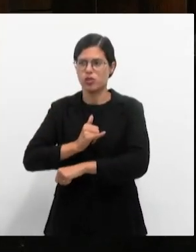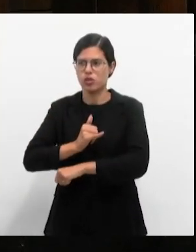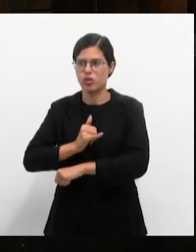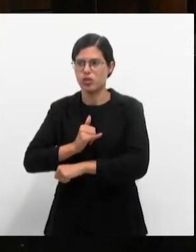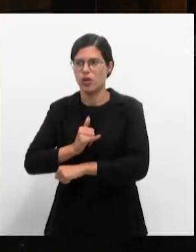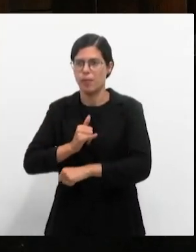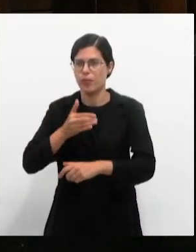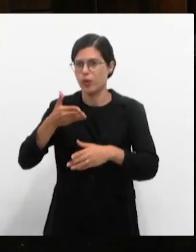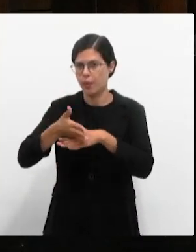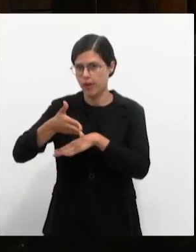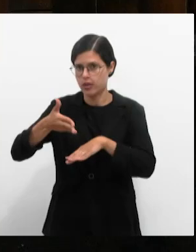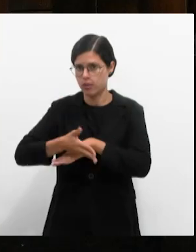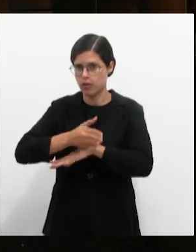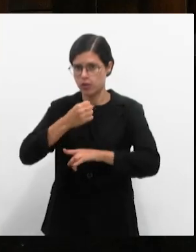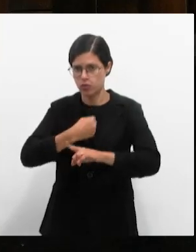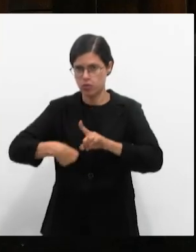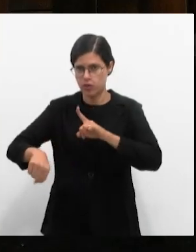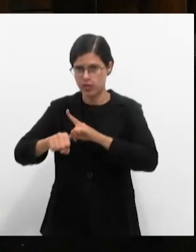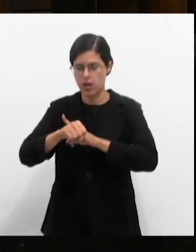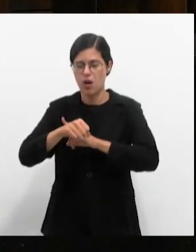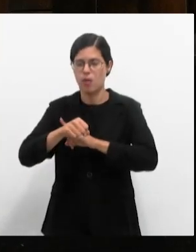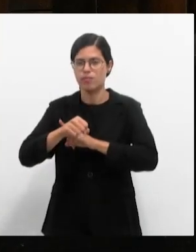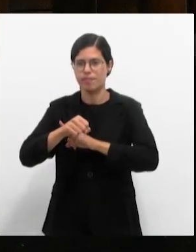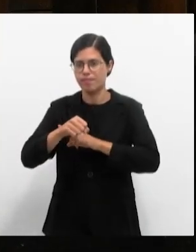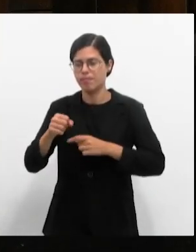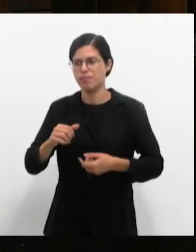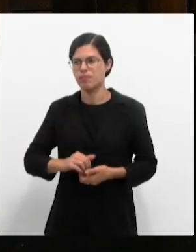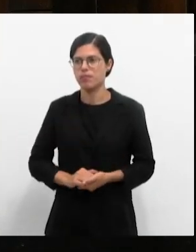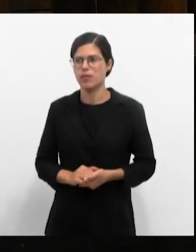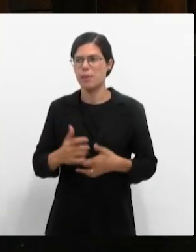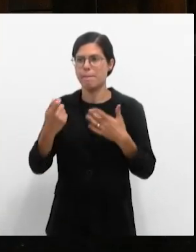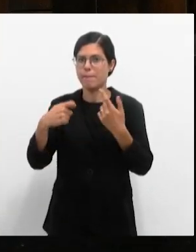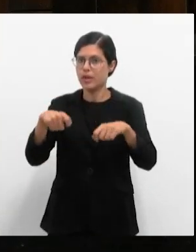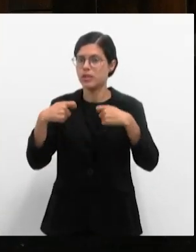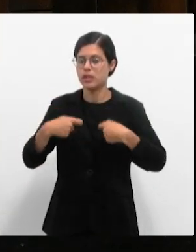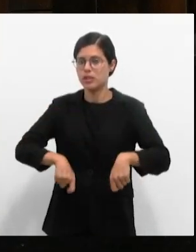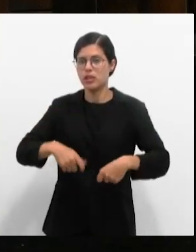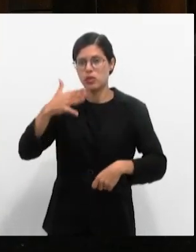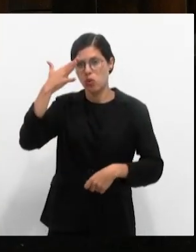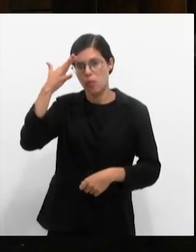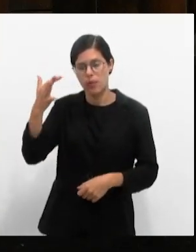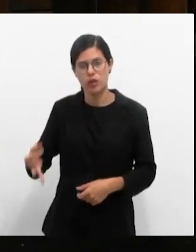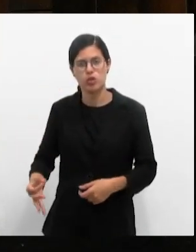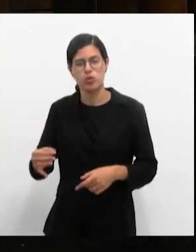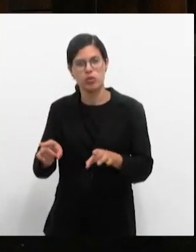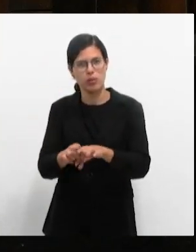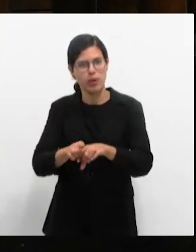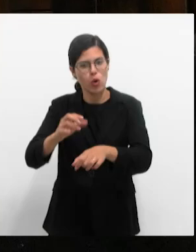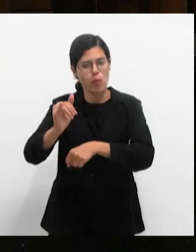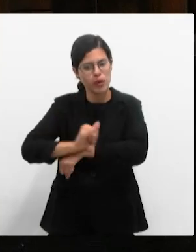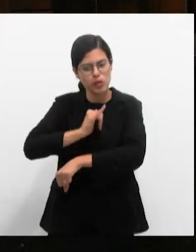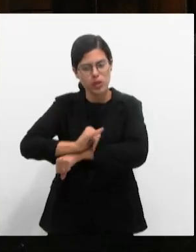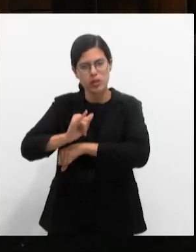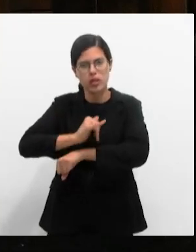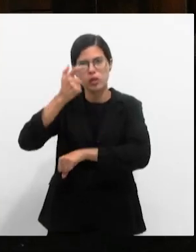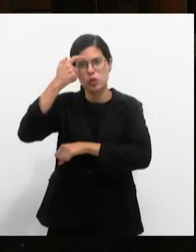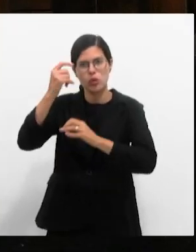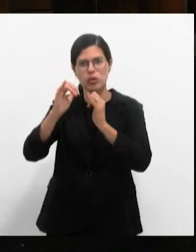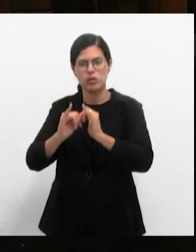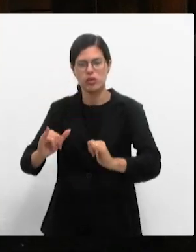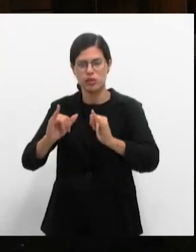de participação social deve ser entendido como um instrumento também de